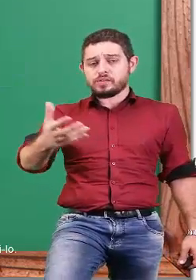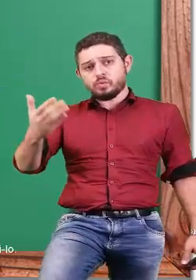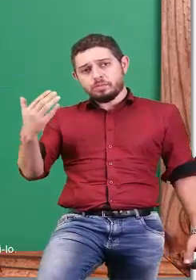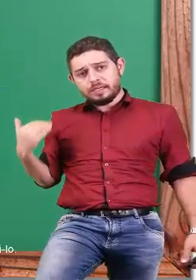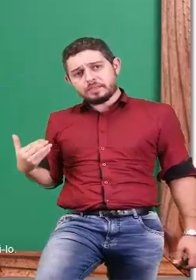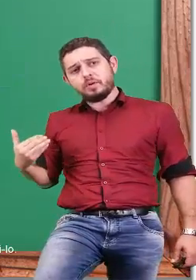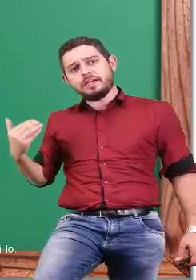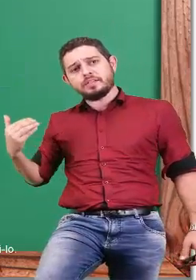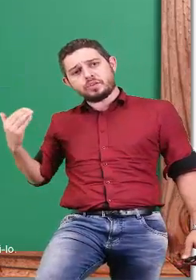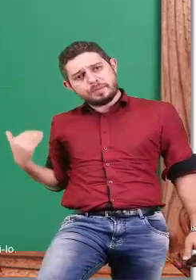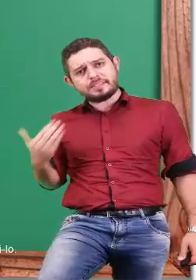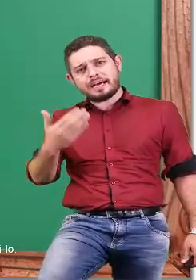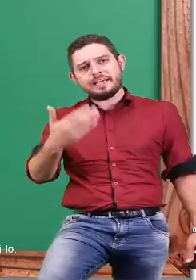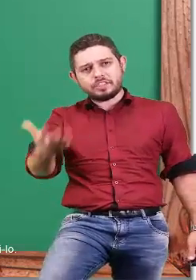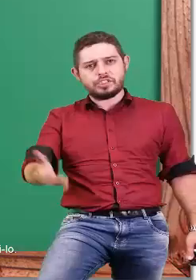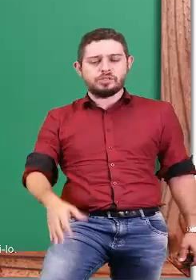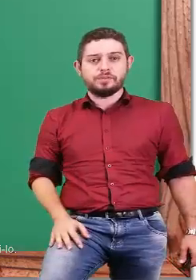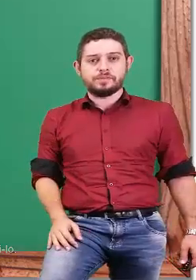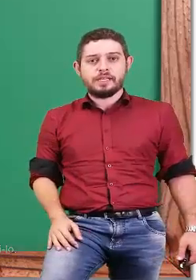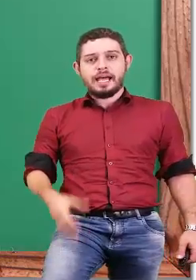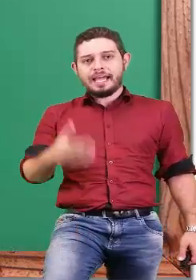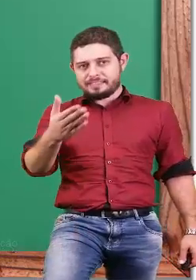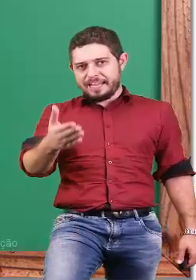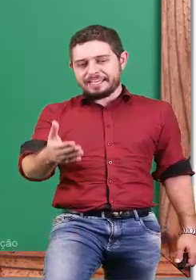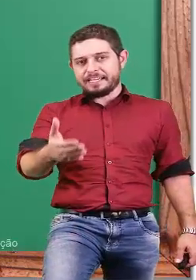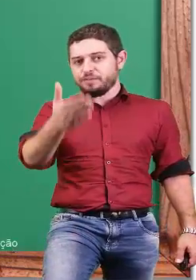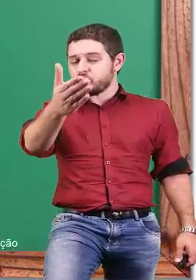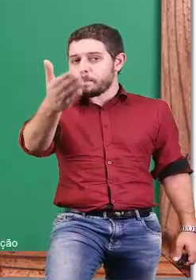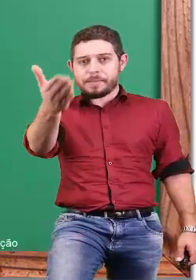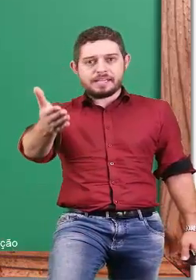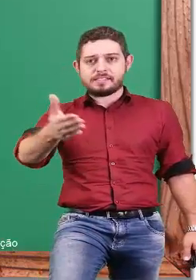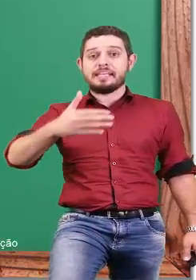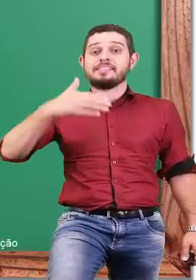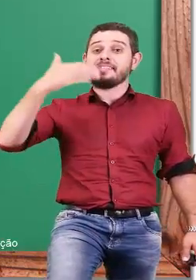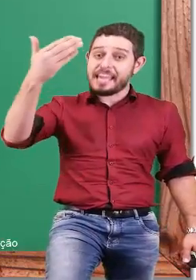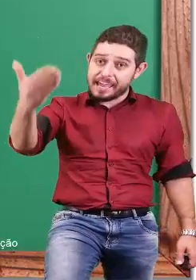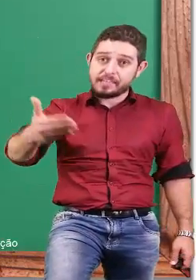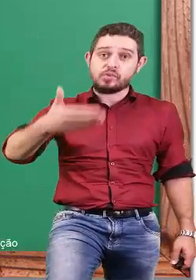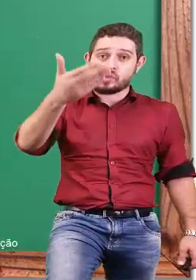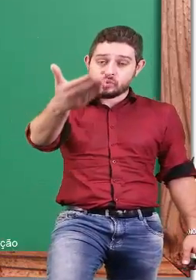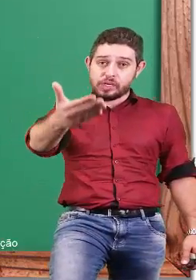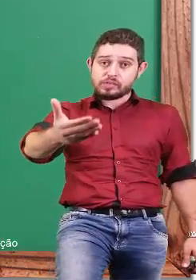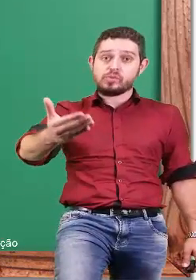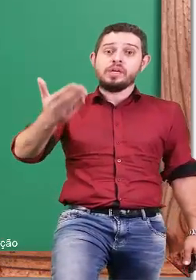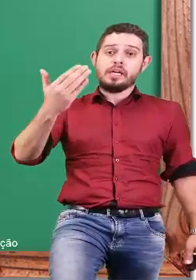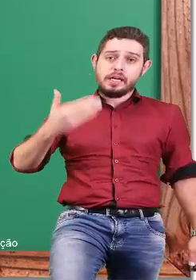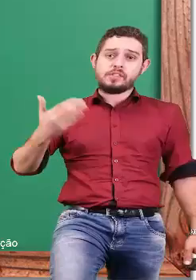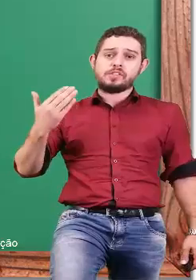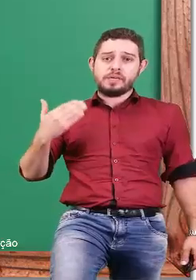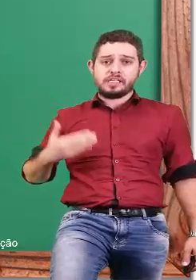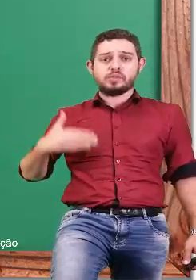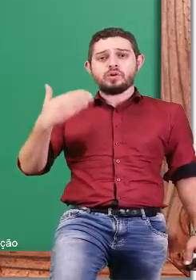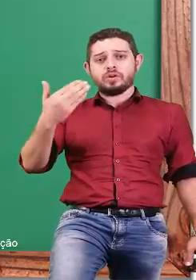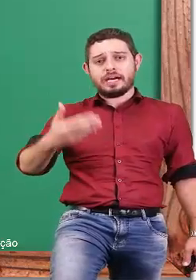seu texto mesmo antes de começar a redigi-lo. A ideia é que você pense nas ideias do seu texto